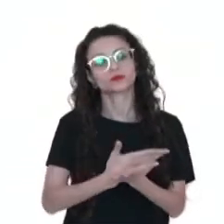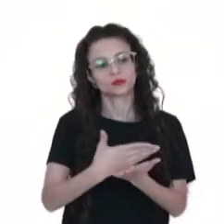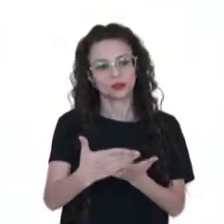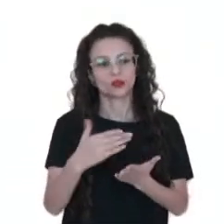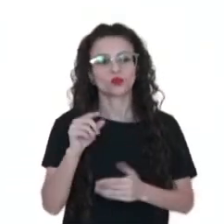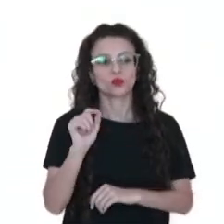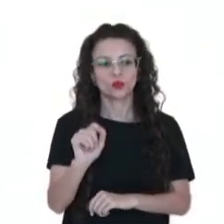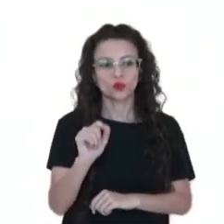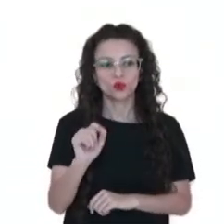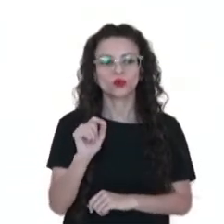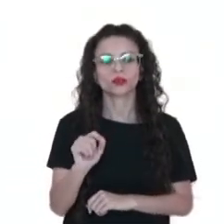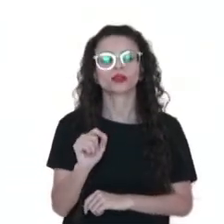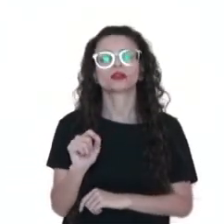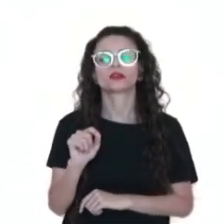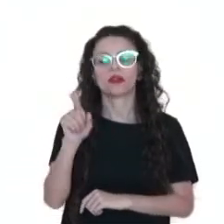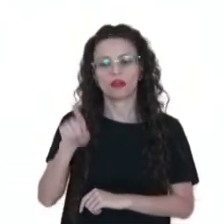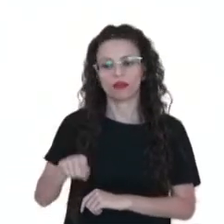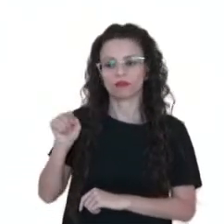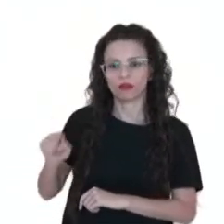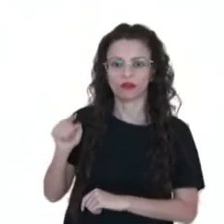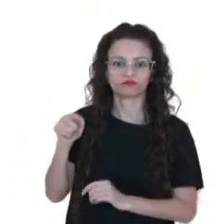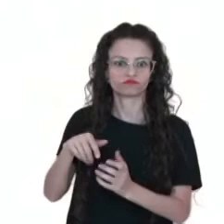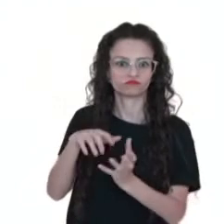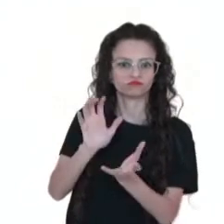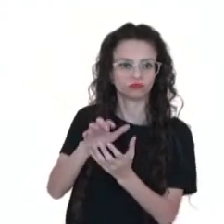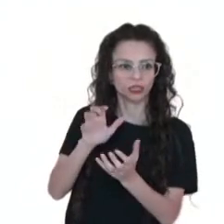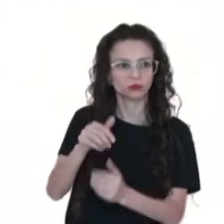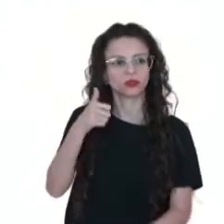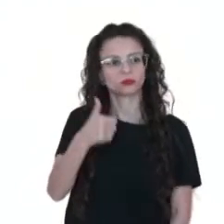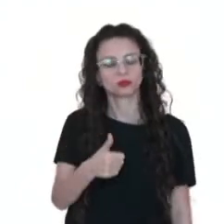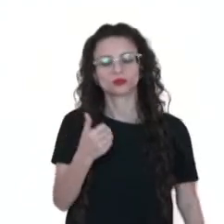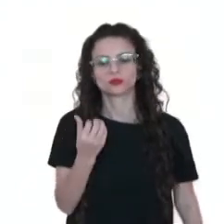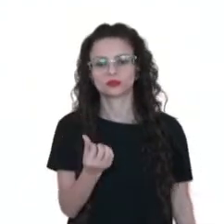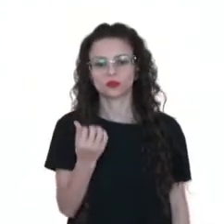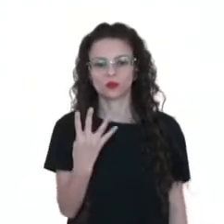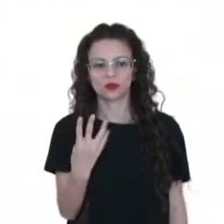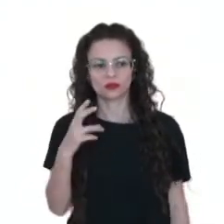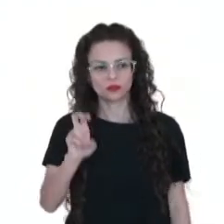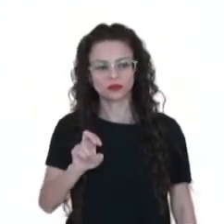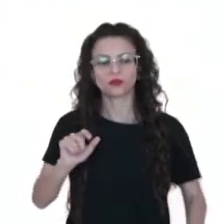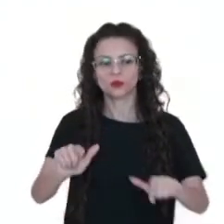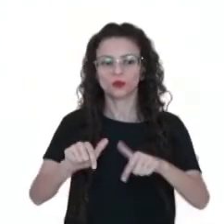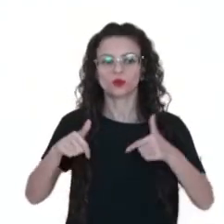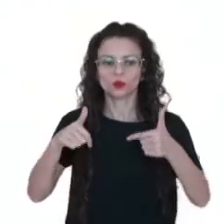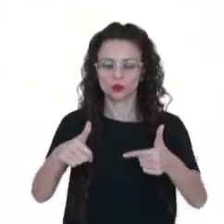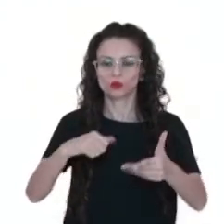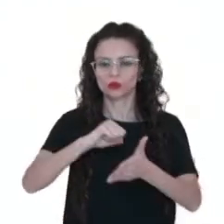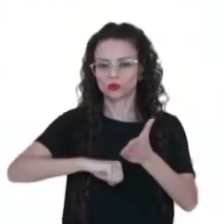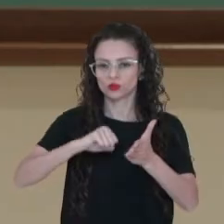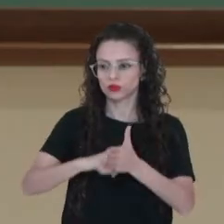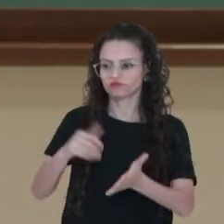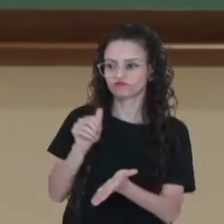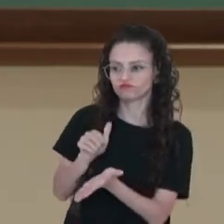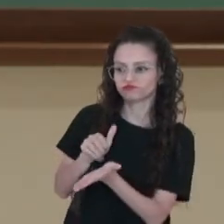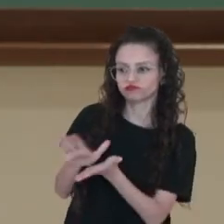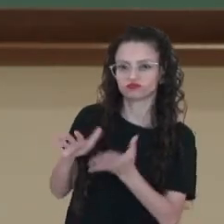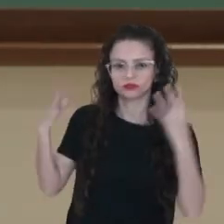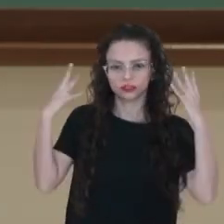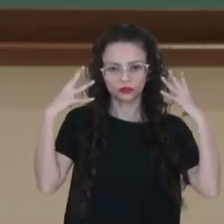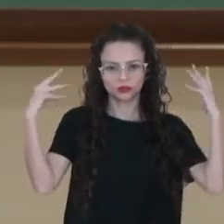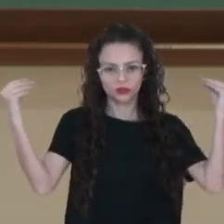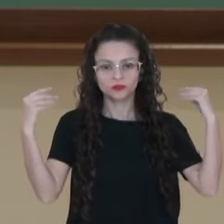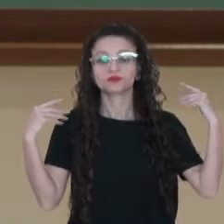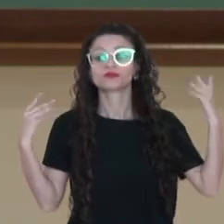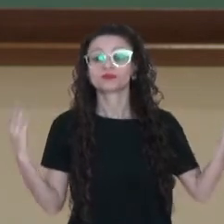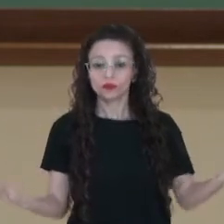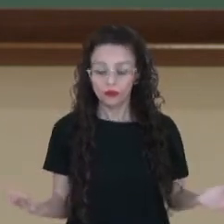a insurreição pernambucana em 1645, nome dado à luta pela expulsão dos holandeses. Ou seja,